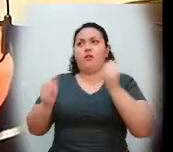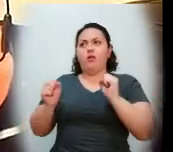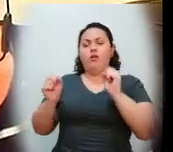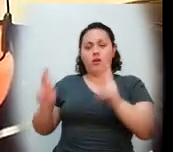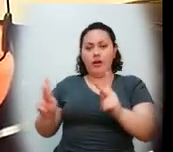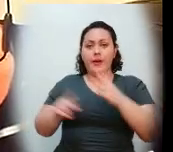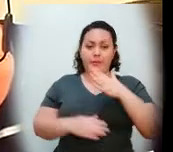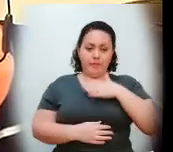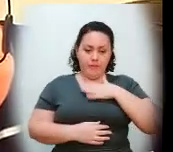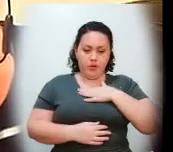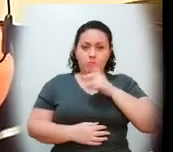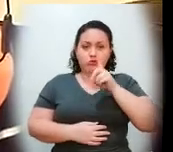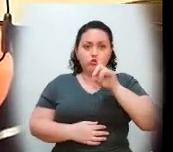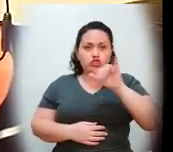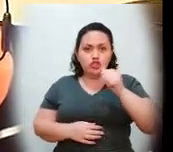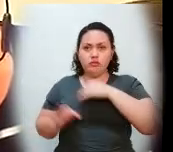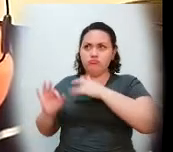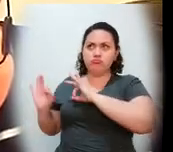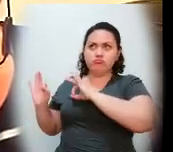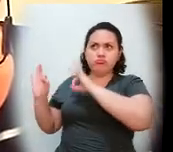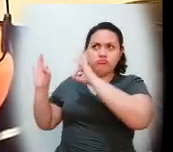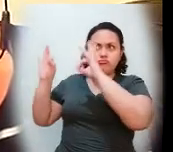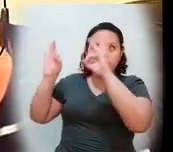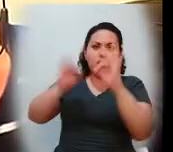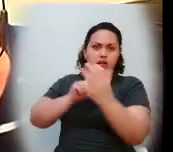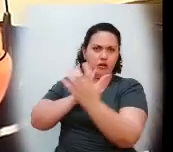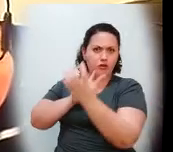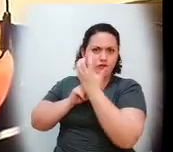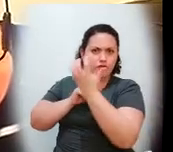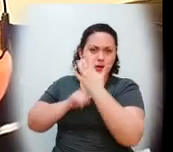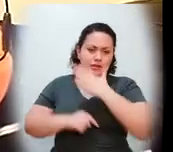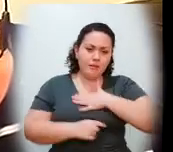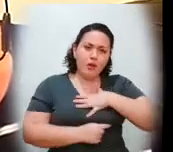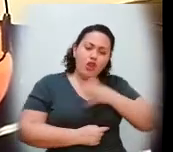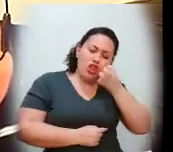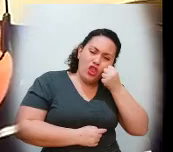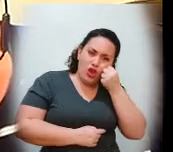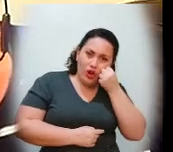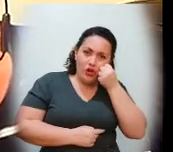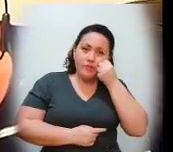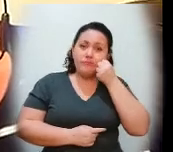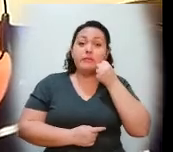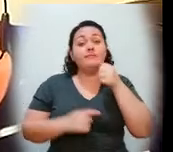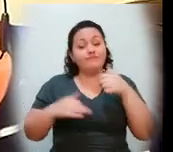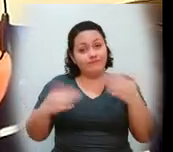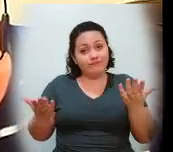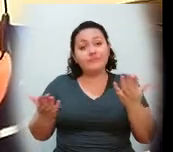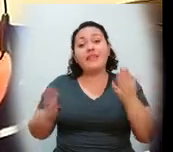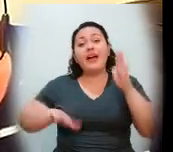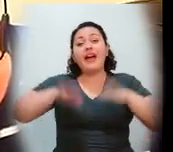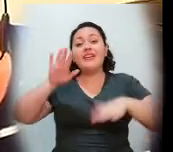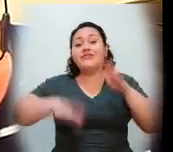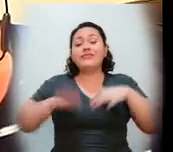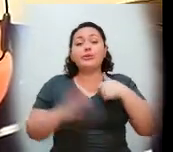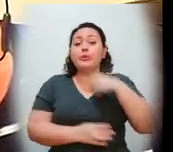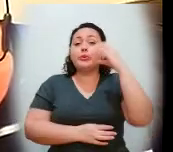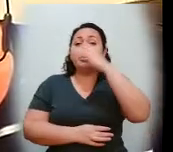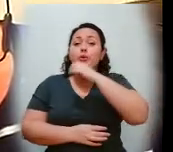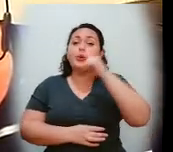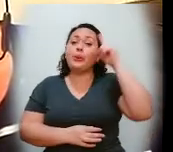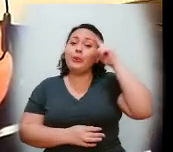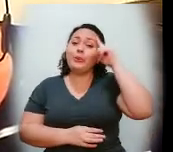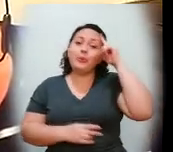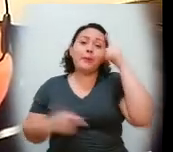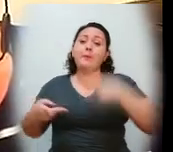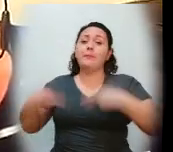que, bom, como é que a qualidade do meu dia vai interferir na qualidade do meu sono, às vezes são coisas que a gente na correria acaba